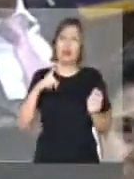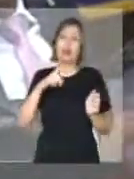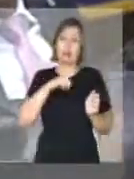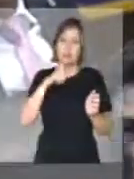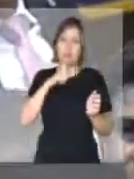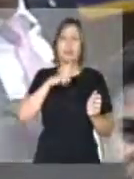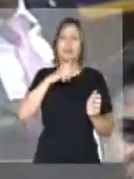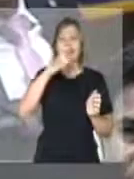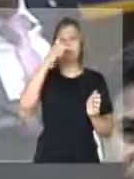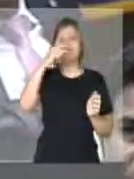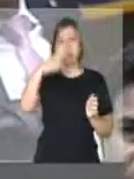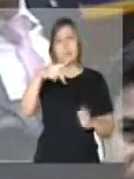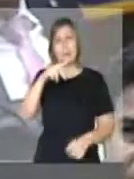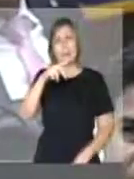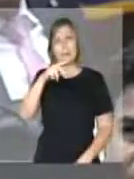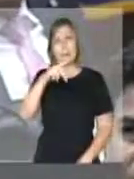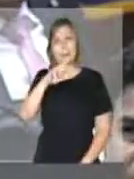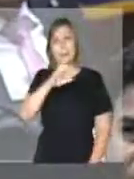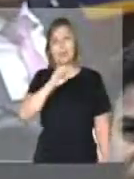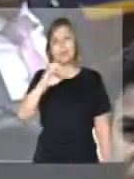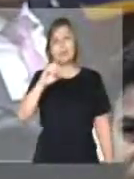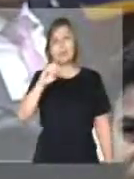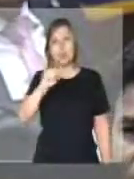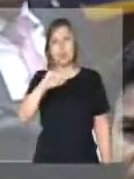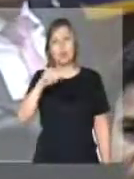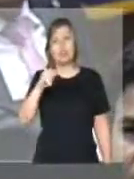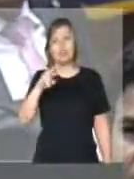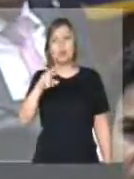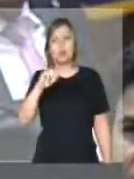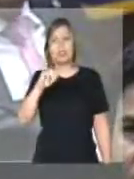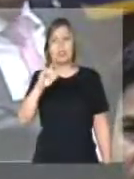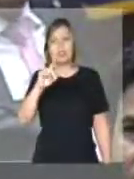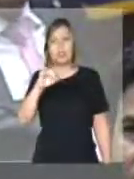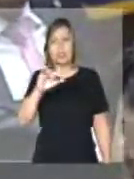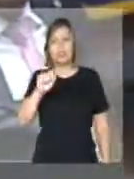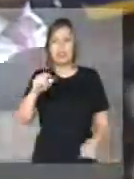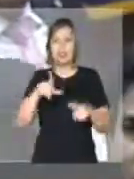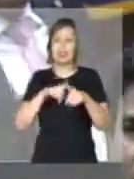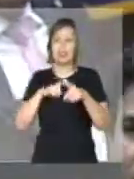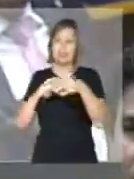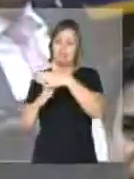microempreendedores individuais poderiam ser afetados por esse texto, razão pela qual a oposição orienta não, presidente.